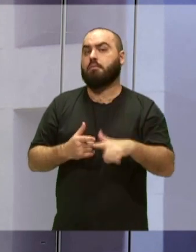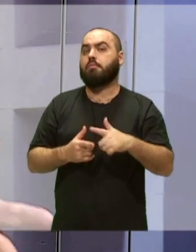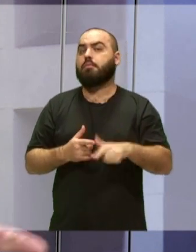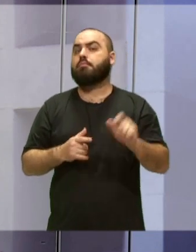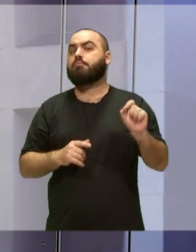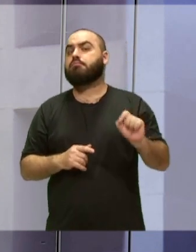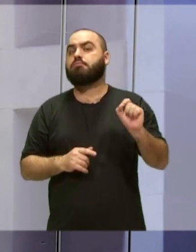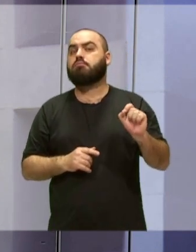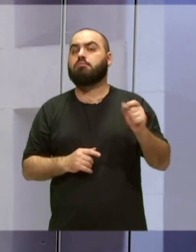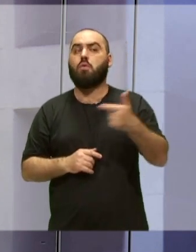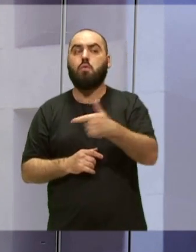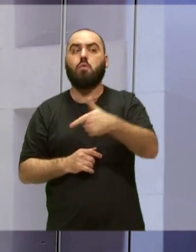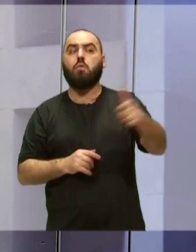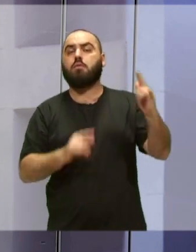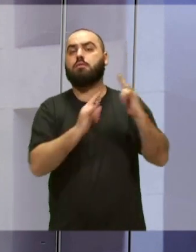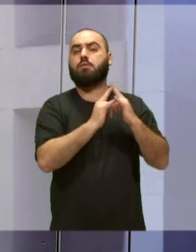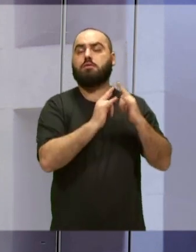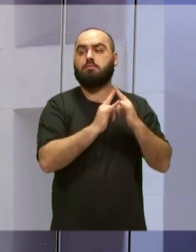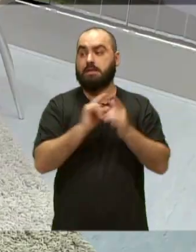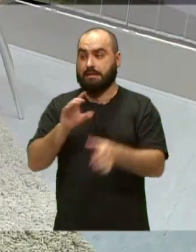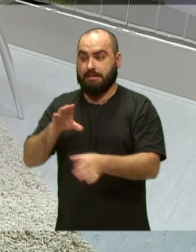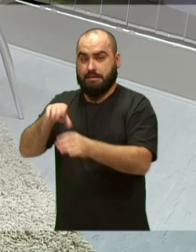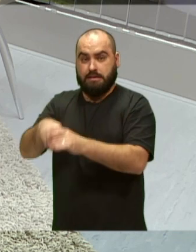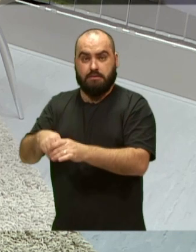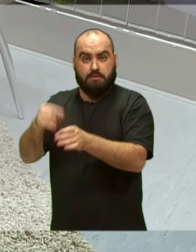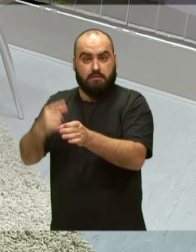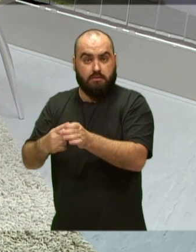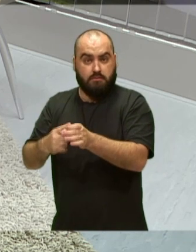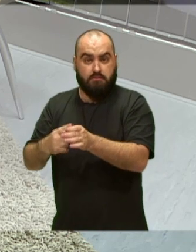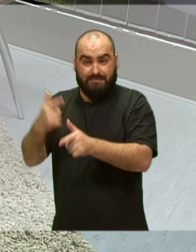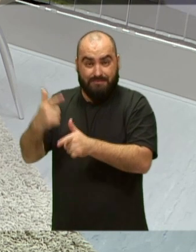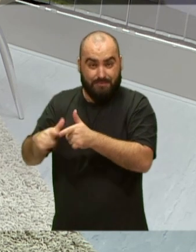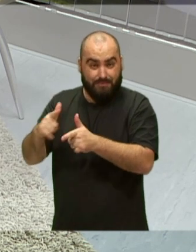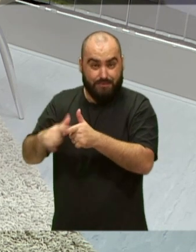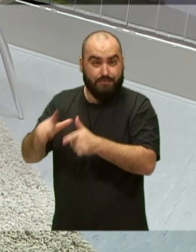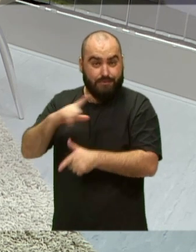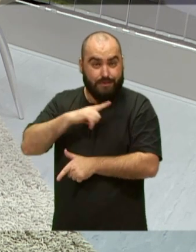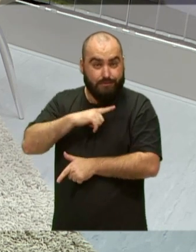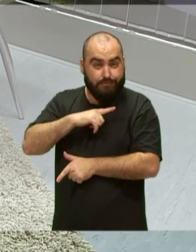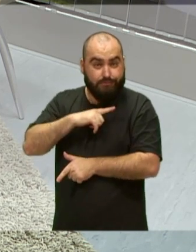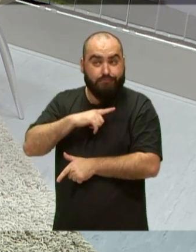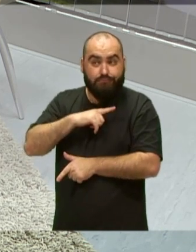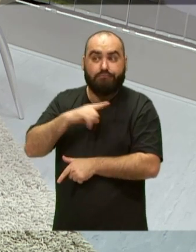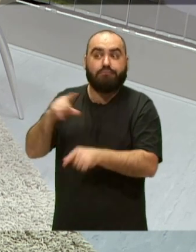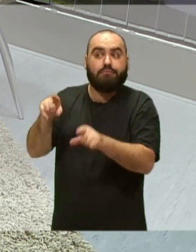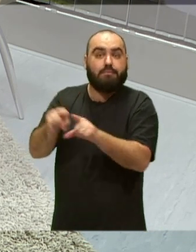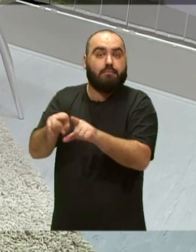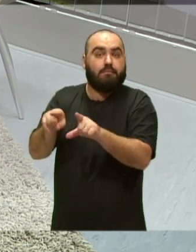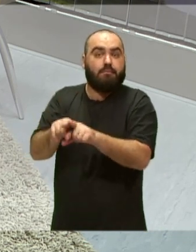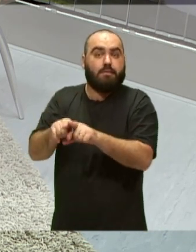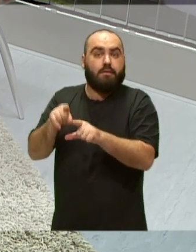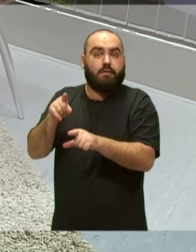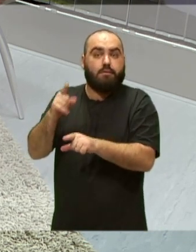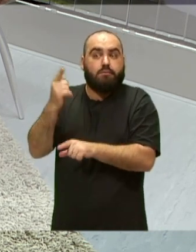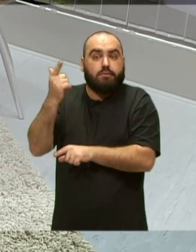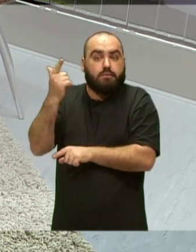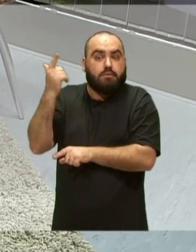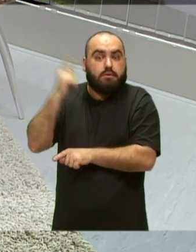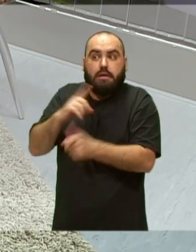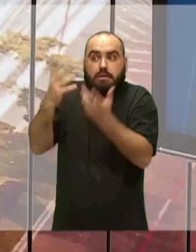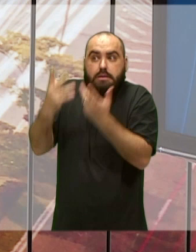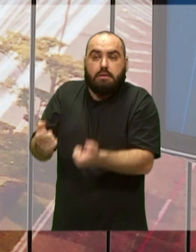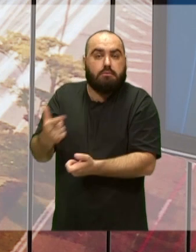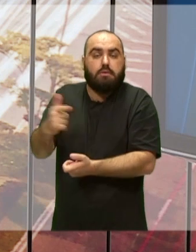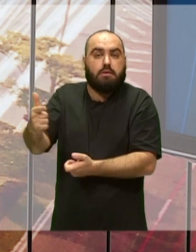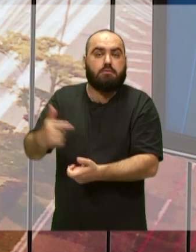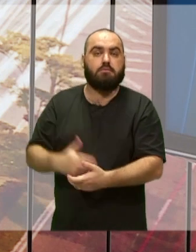vai resolver são outras entidades dentro da cidade outro problema de mobilidade nós não temos como como aceitar tudo isso os municípios